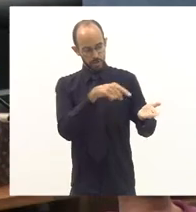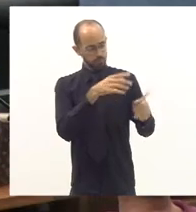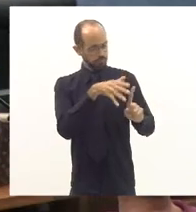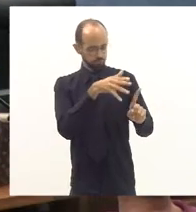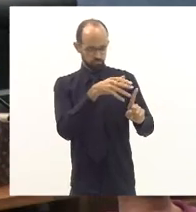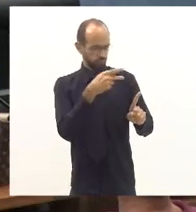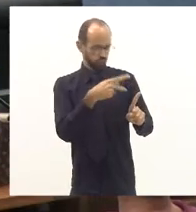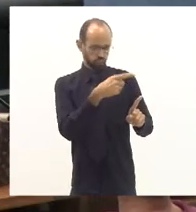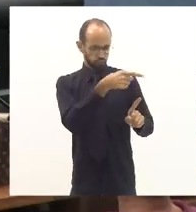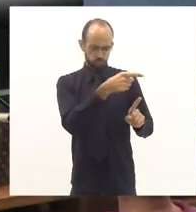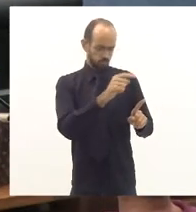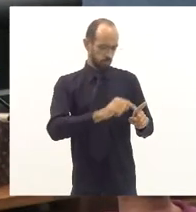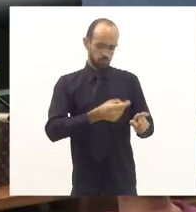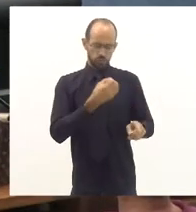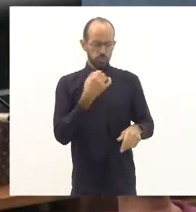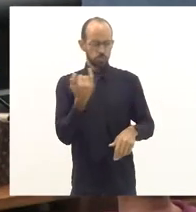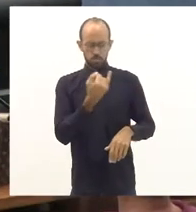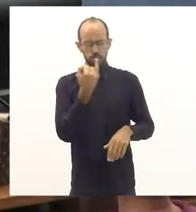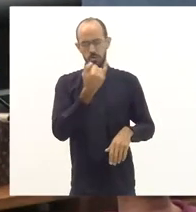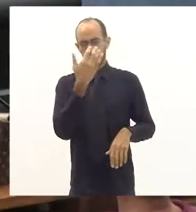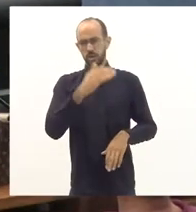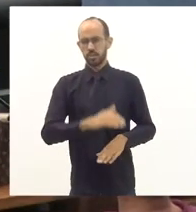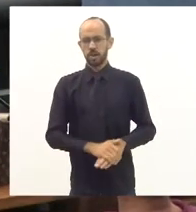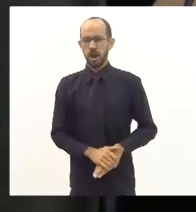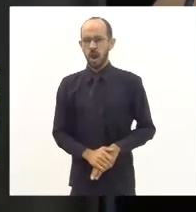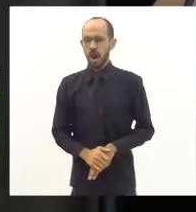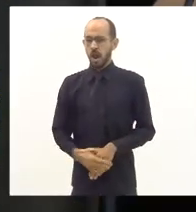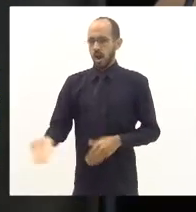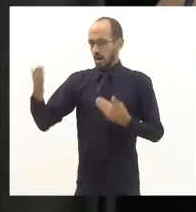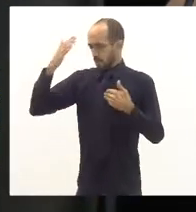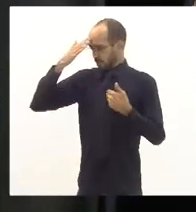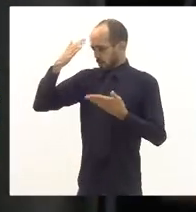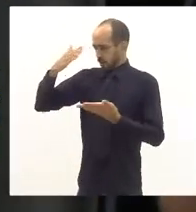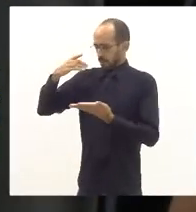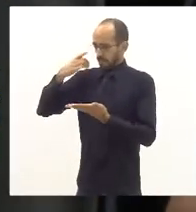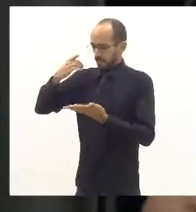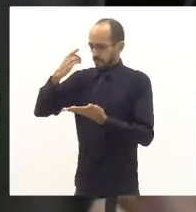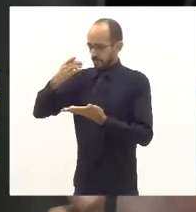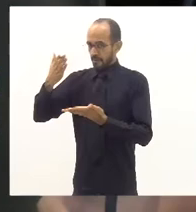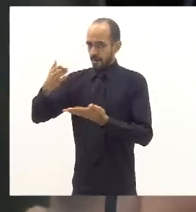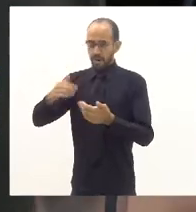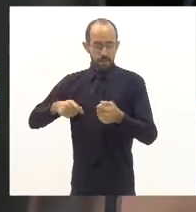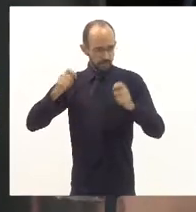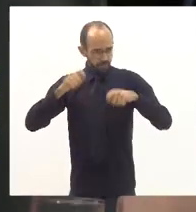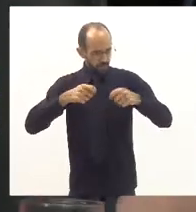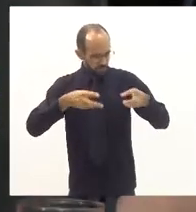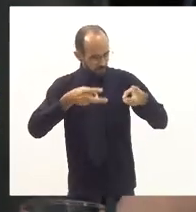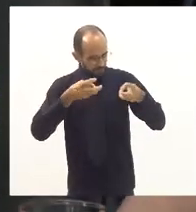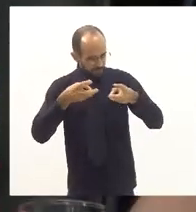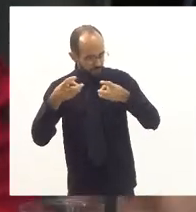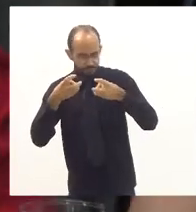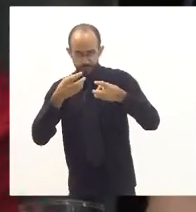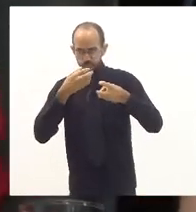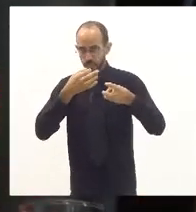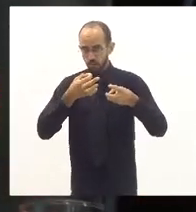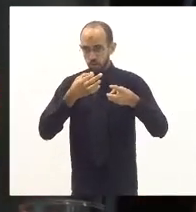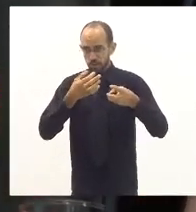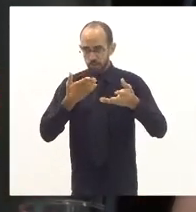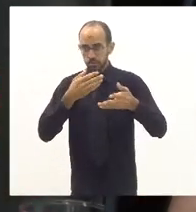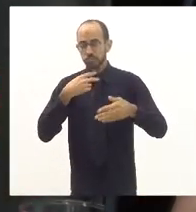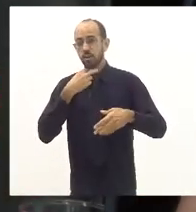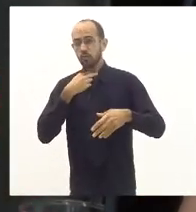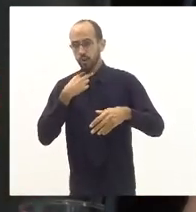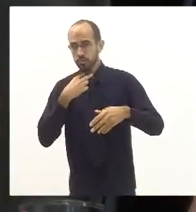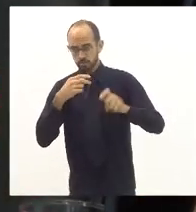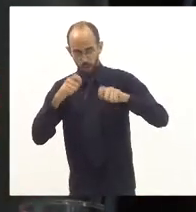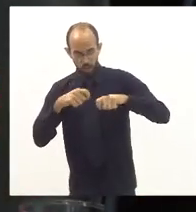sua. Muito, muito importante. Obrigada, deputado. Estão me ouvindo bem? Estão, né? Eu estou